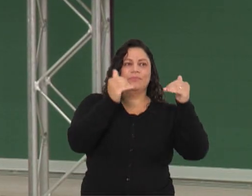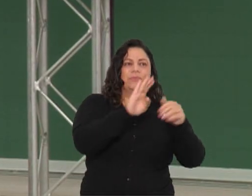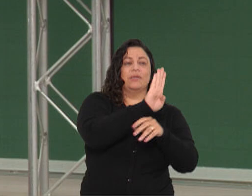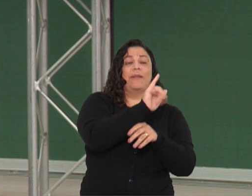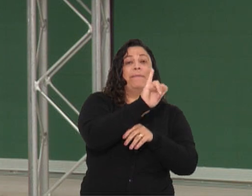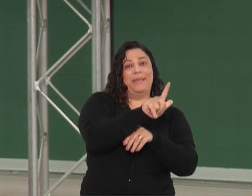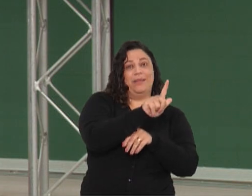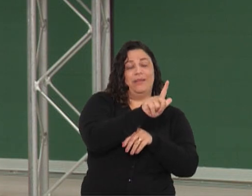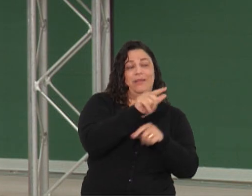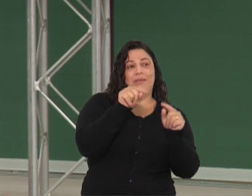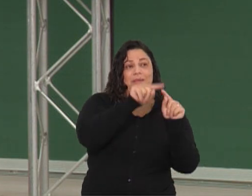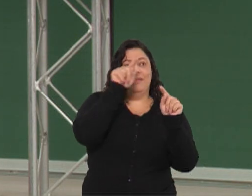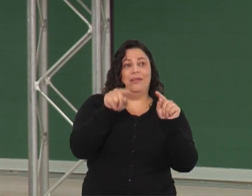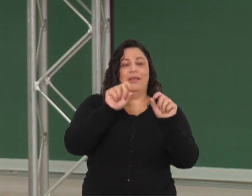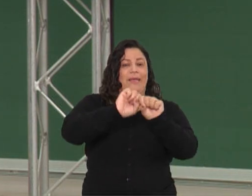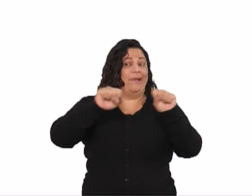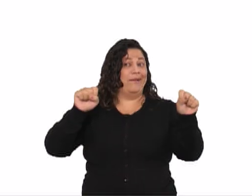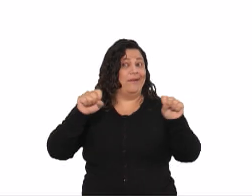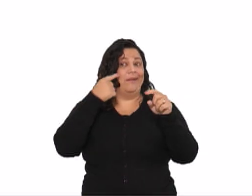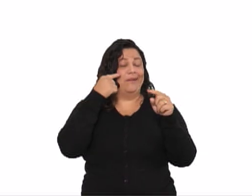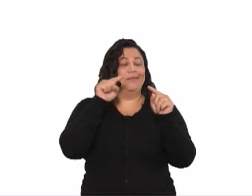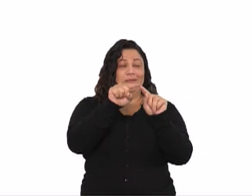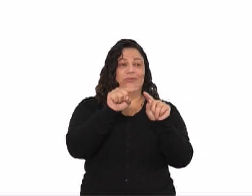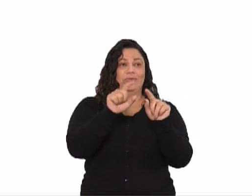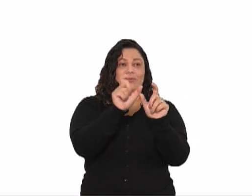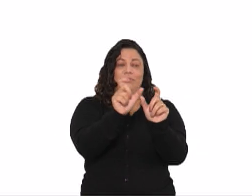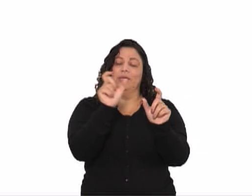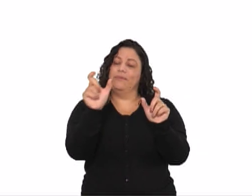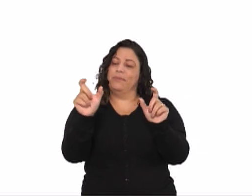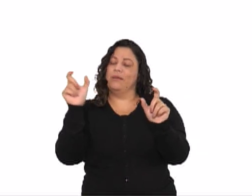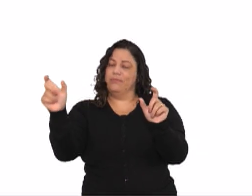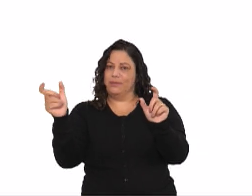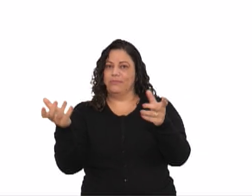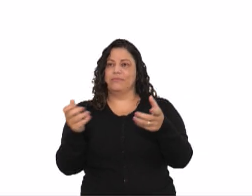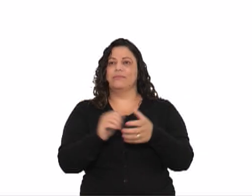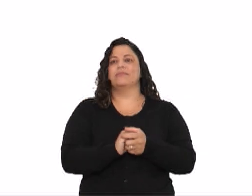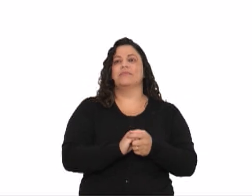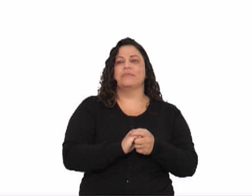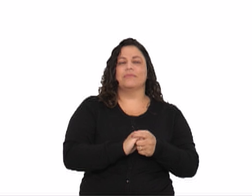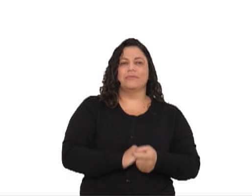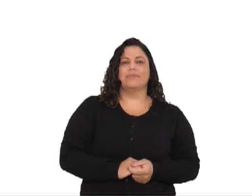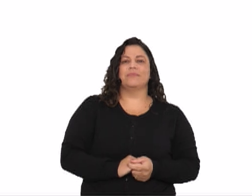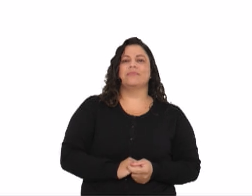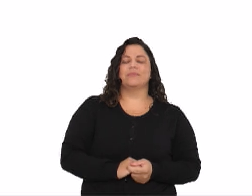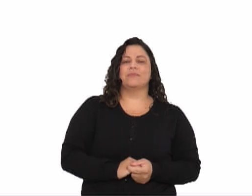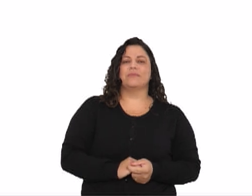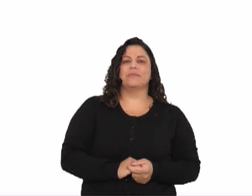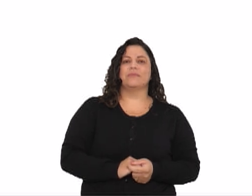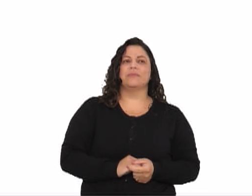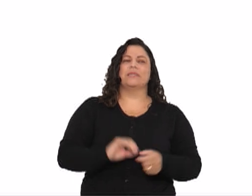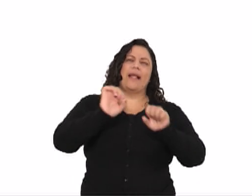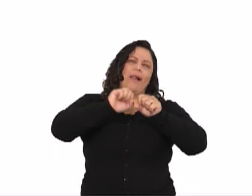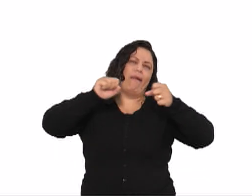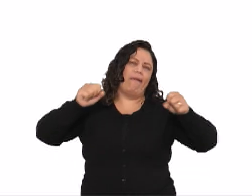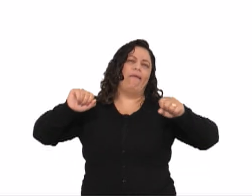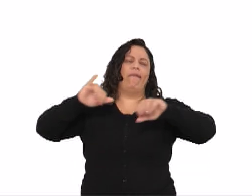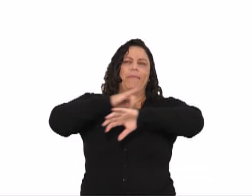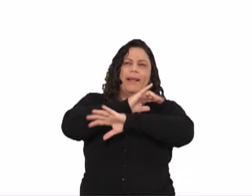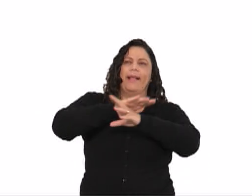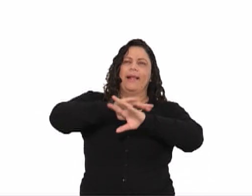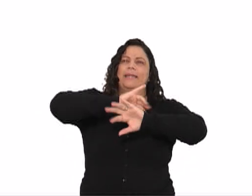significado similar ou um significado muito próximo relacionado com o da outra. Daí temos aqui alguns